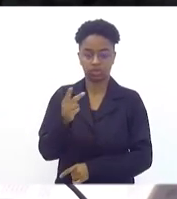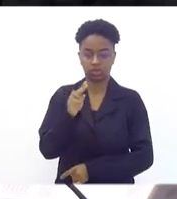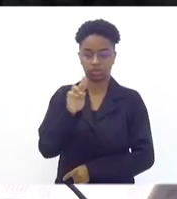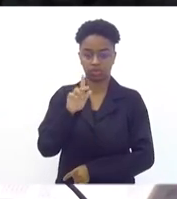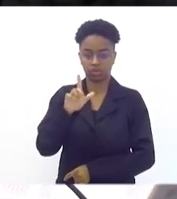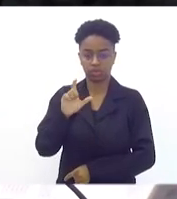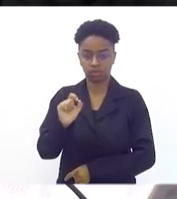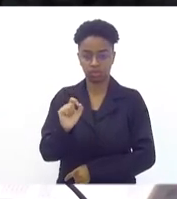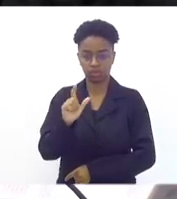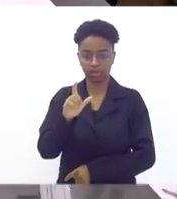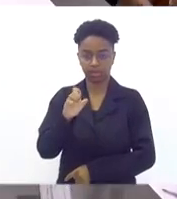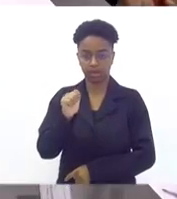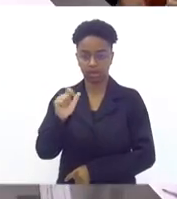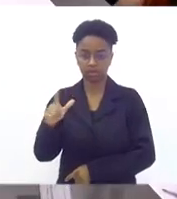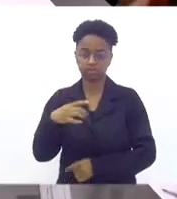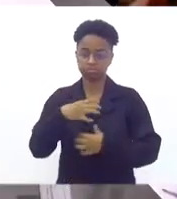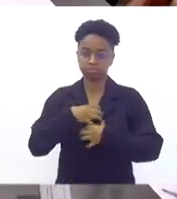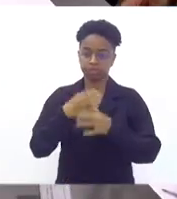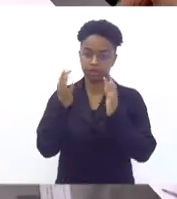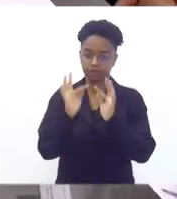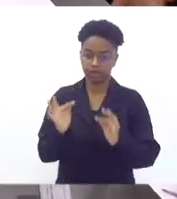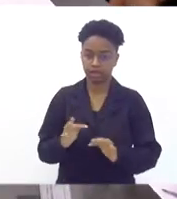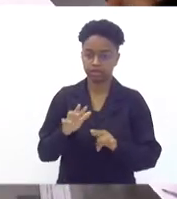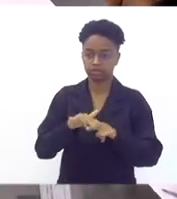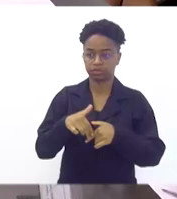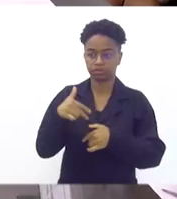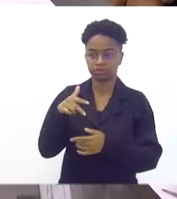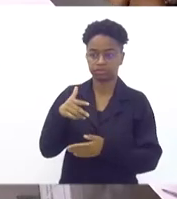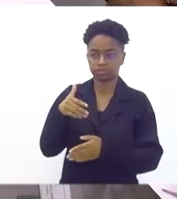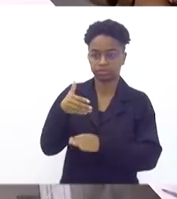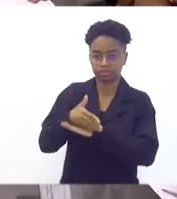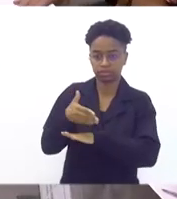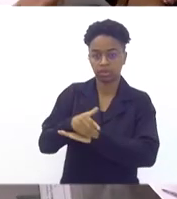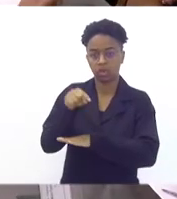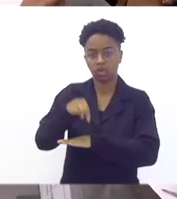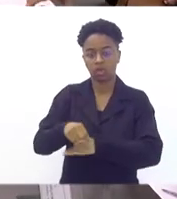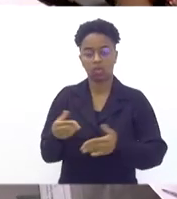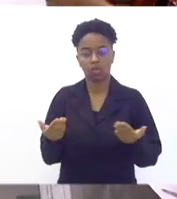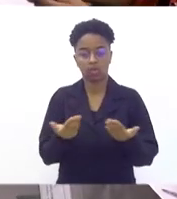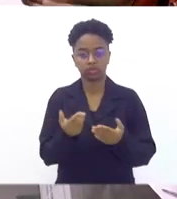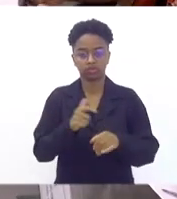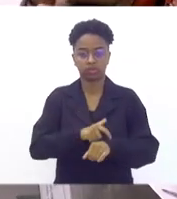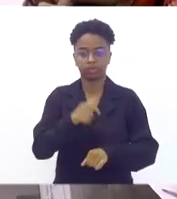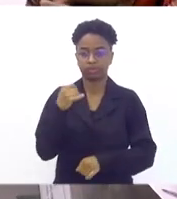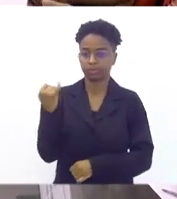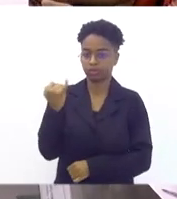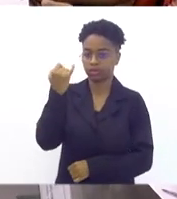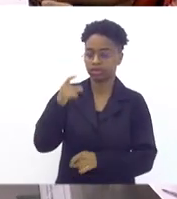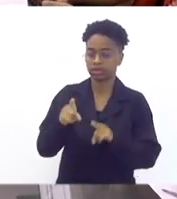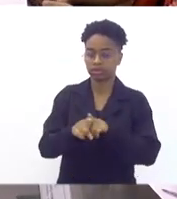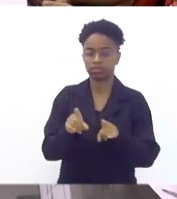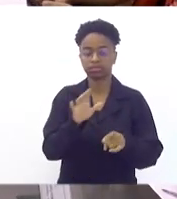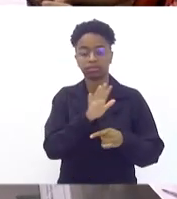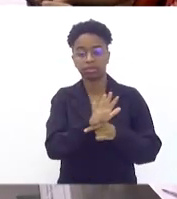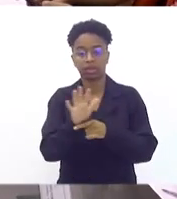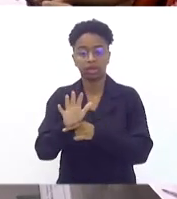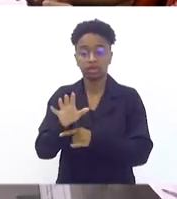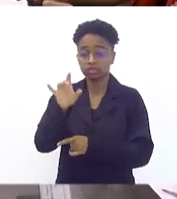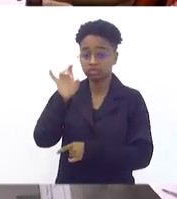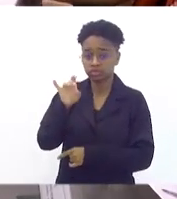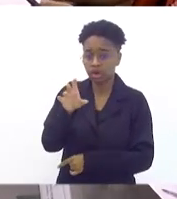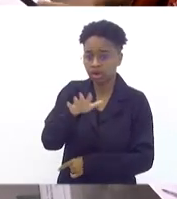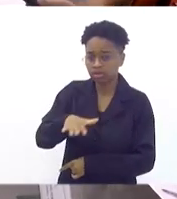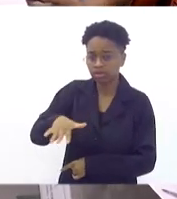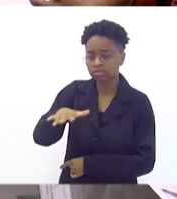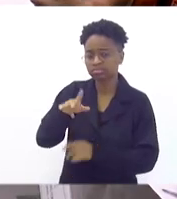muito nos honra a presença de vossa excelência aqui nesse momento importante contribuindo não só no que diz respeito à questão